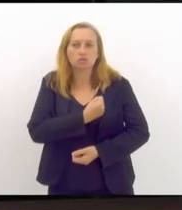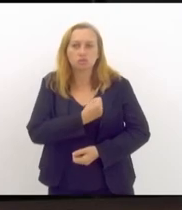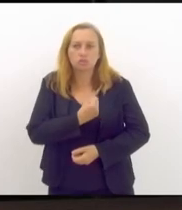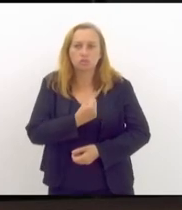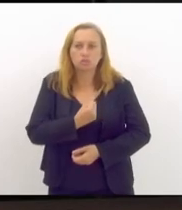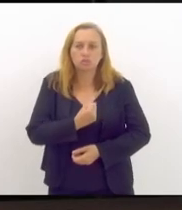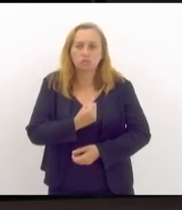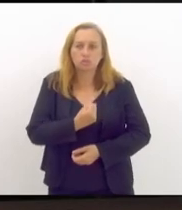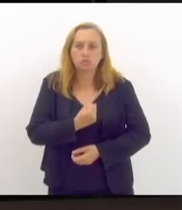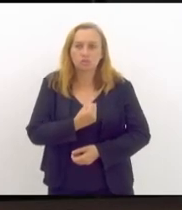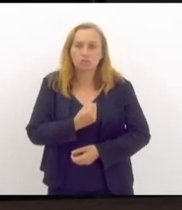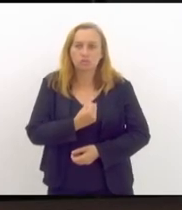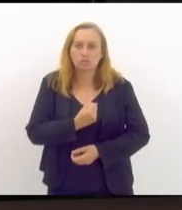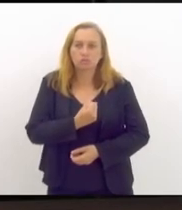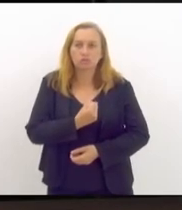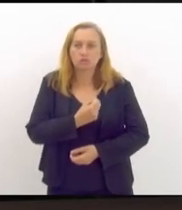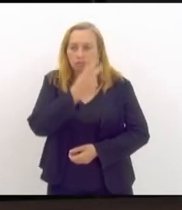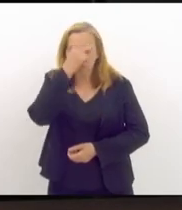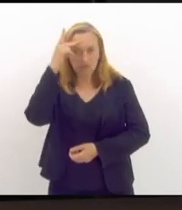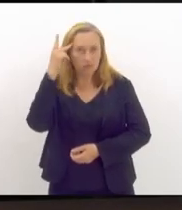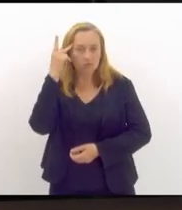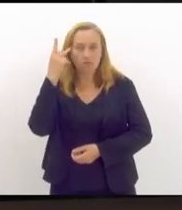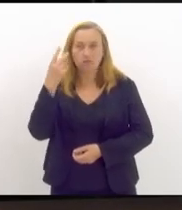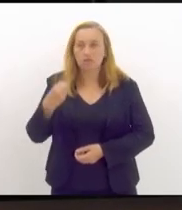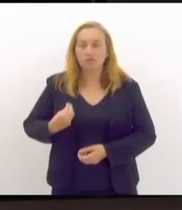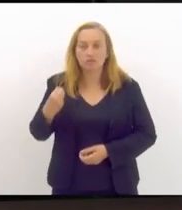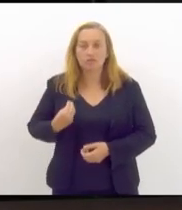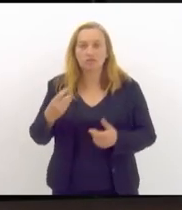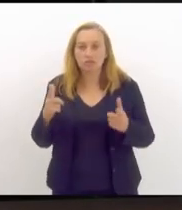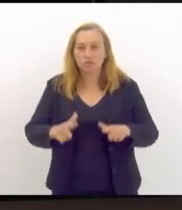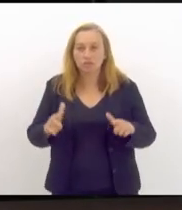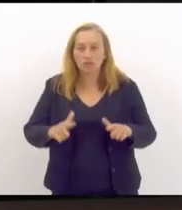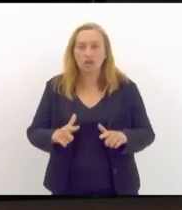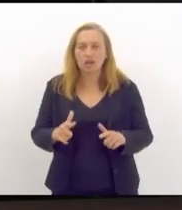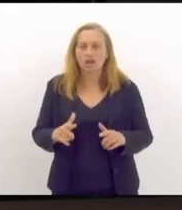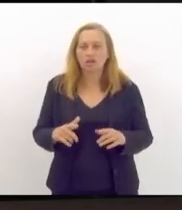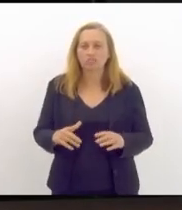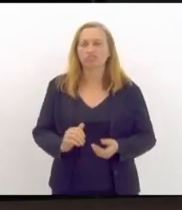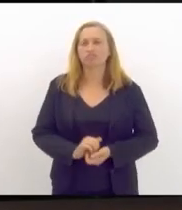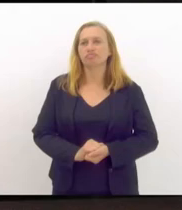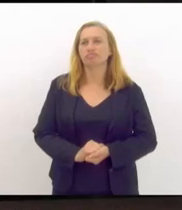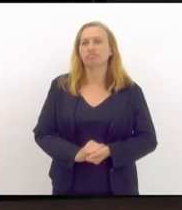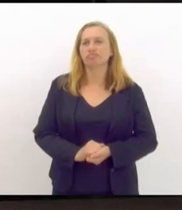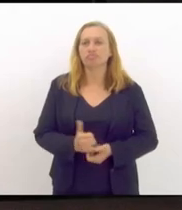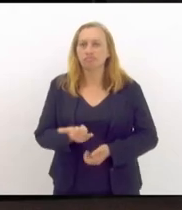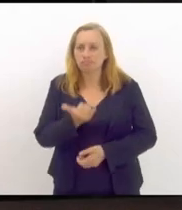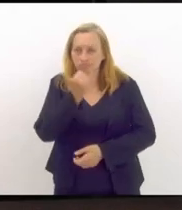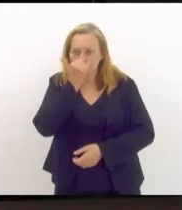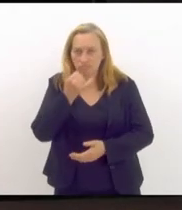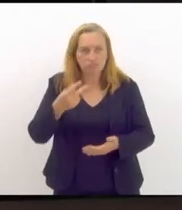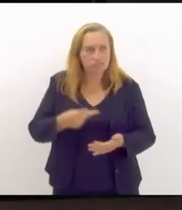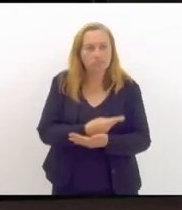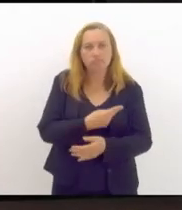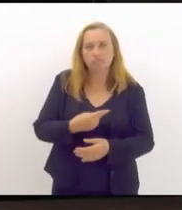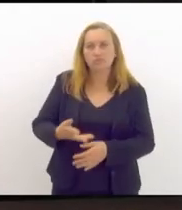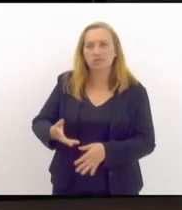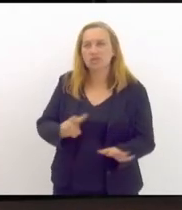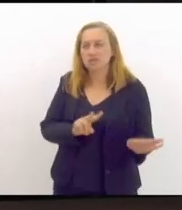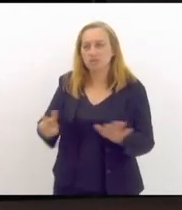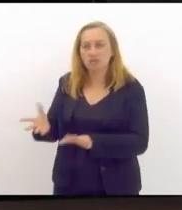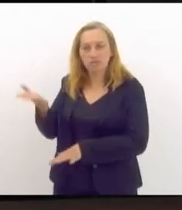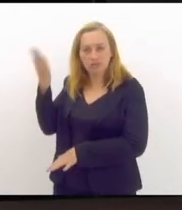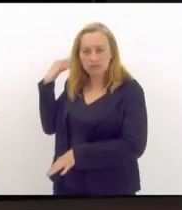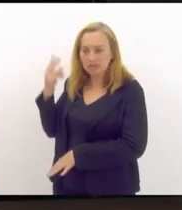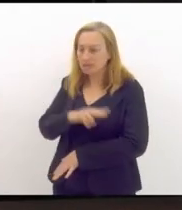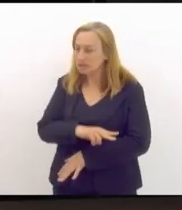habitantes que não é capital e os fenômenos que aconteceram desde a semana passada e